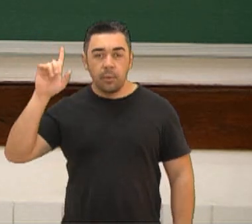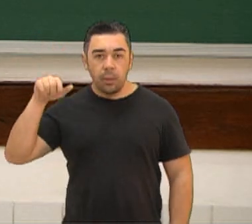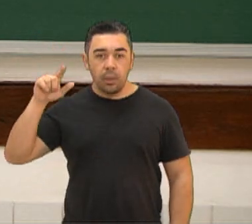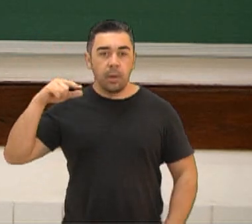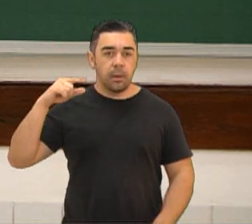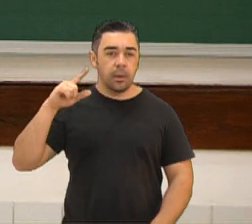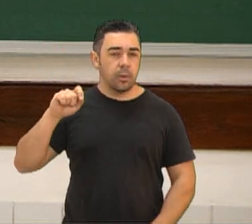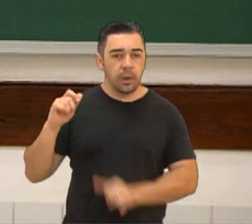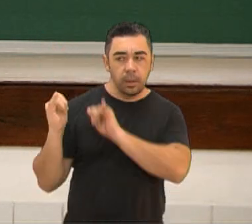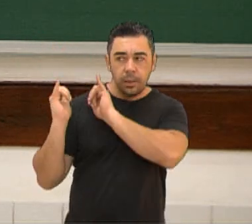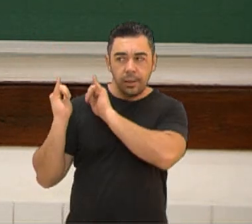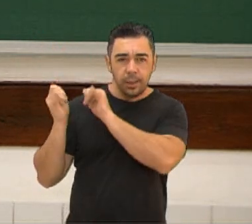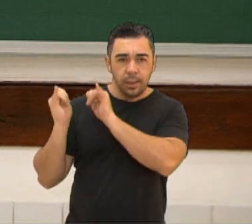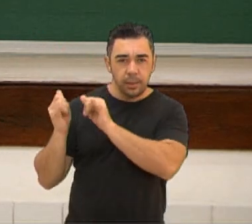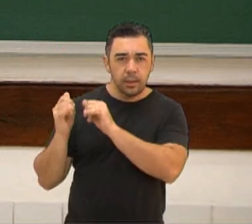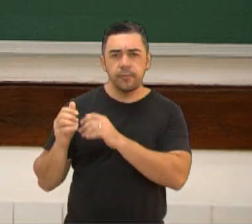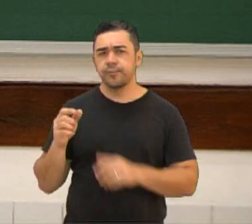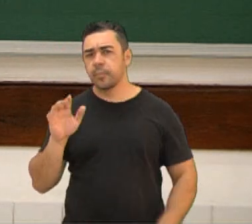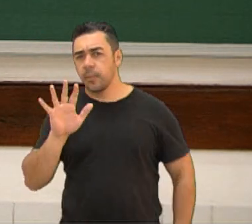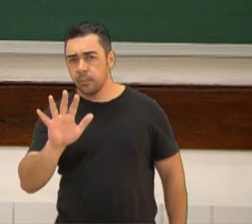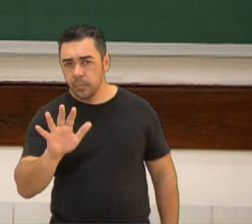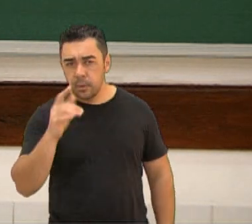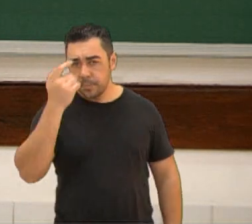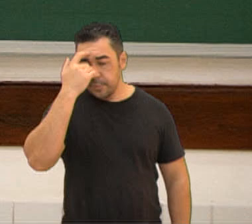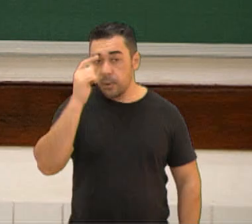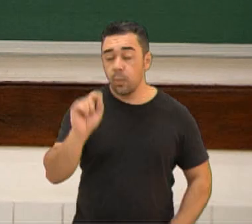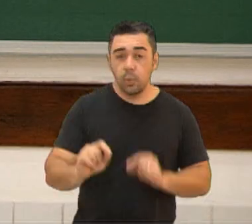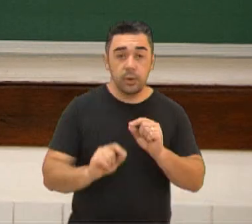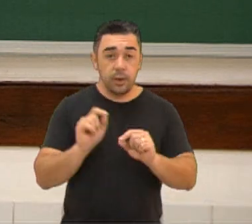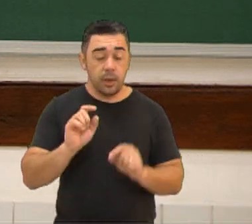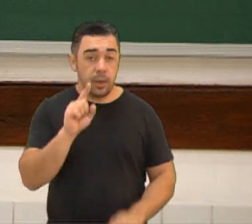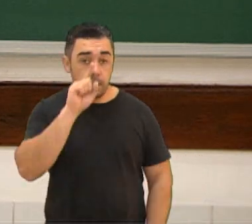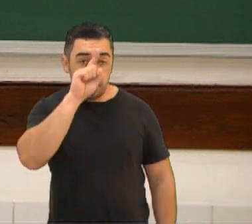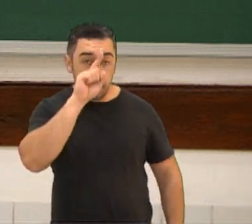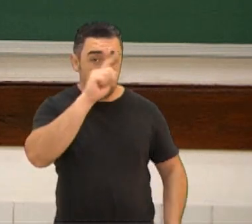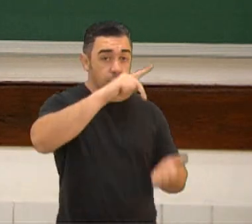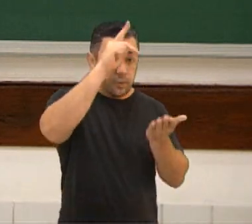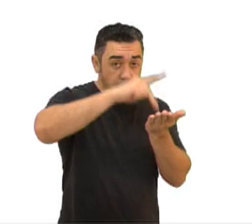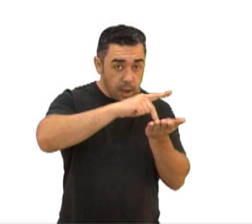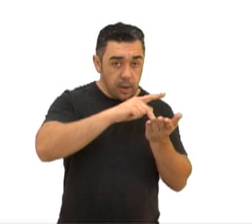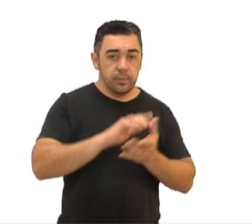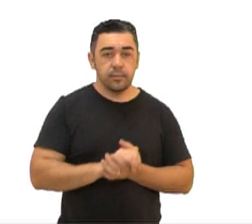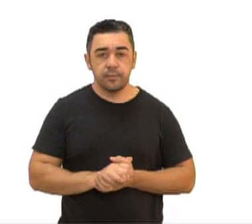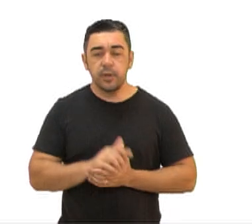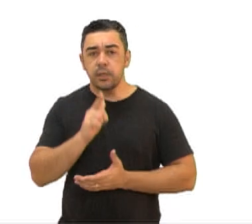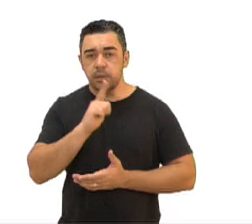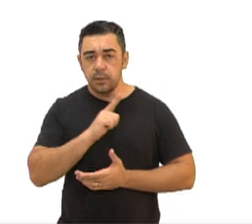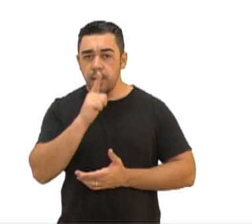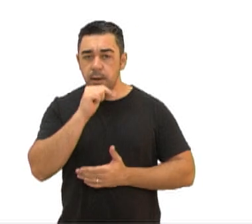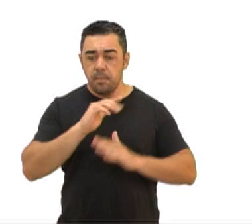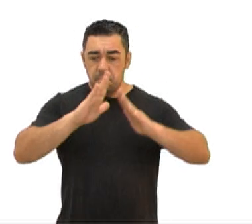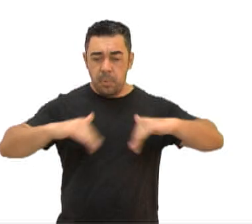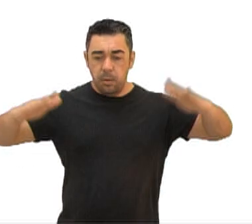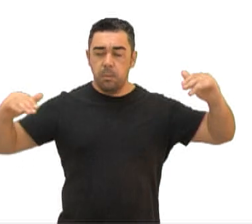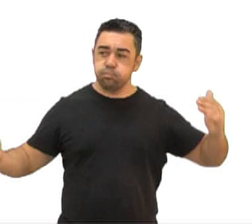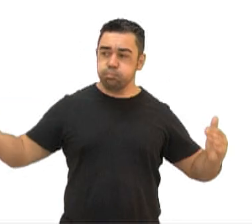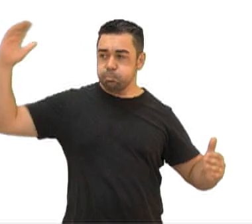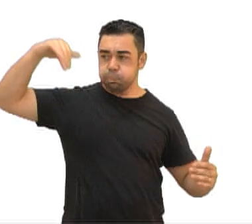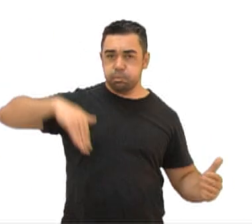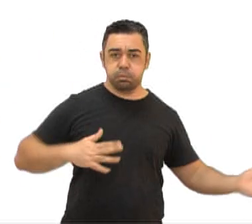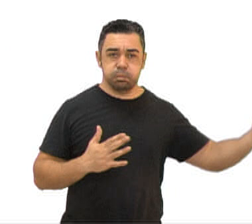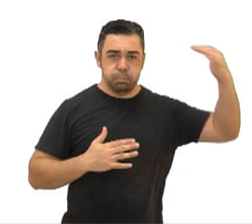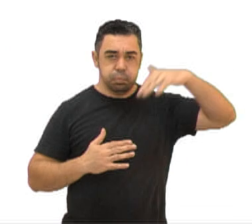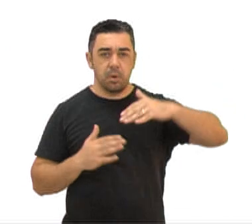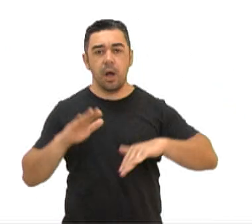sobre isso. Primeiro vamos pensar quais são os perigos reais que existiam. Maremotos, os encalhes